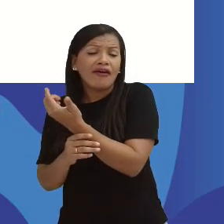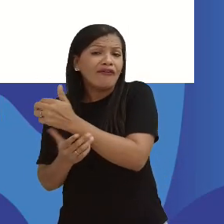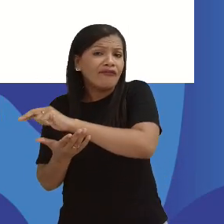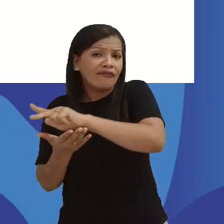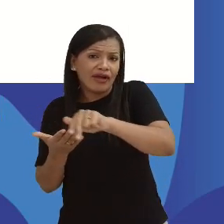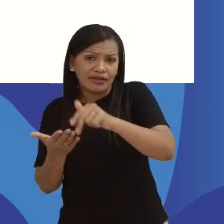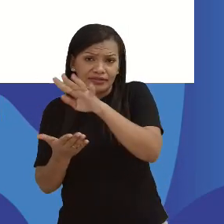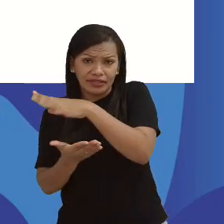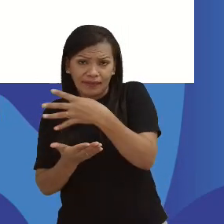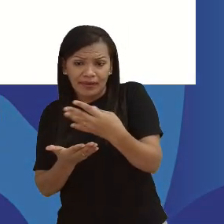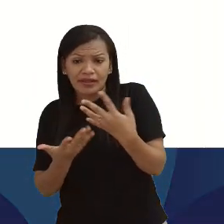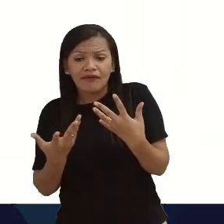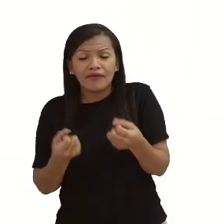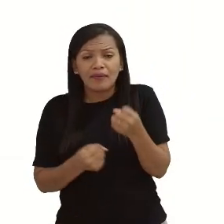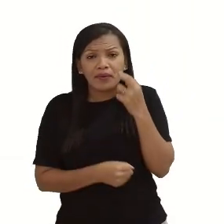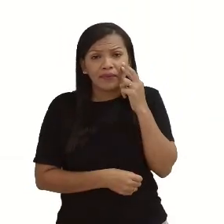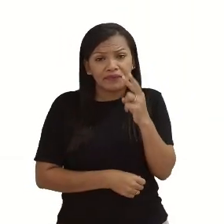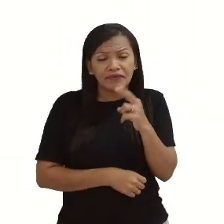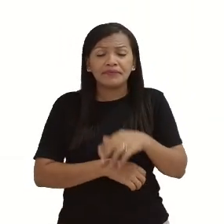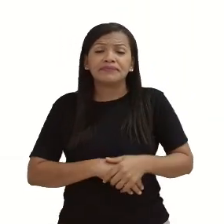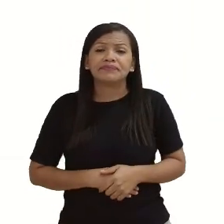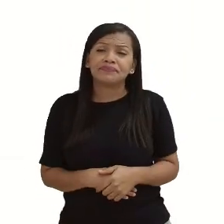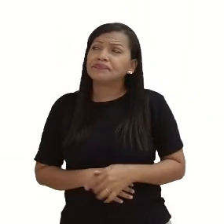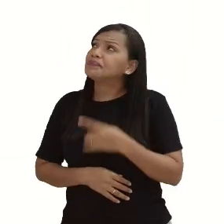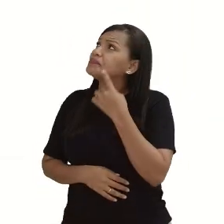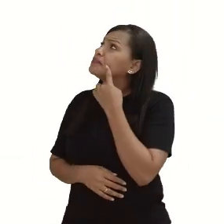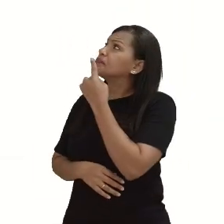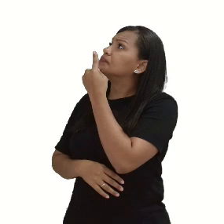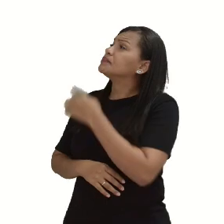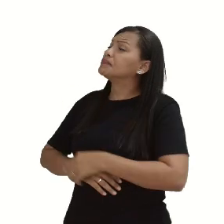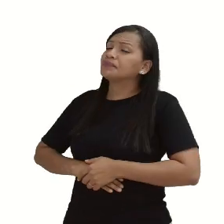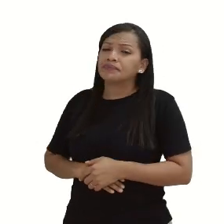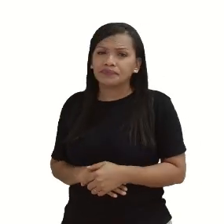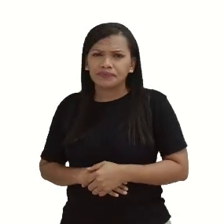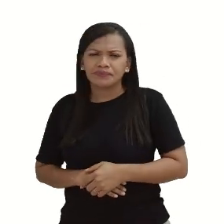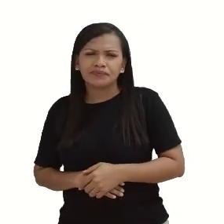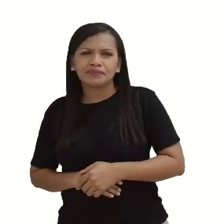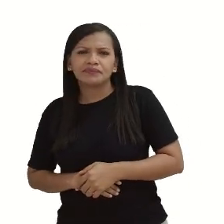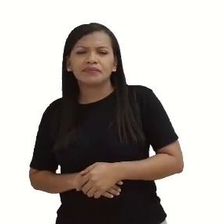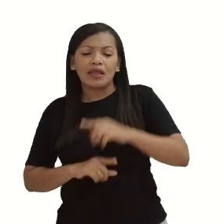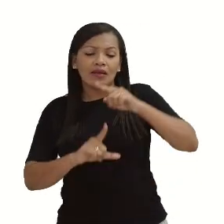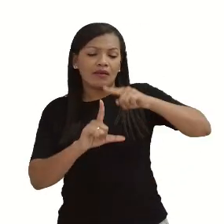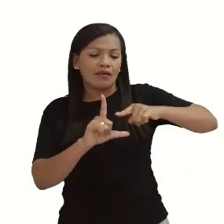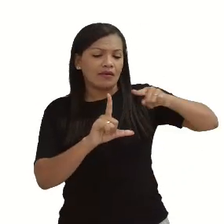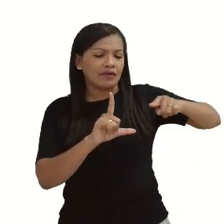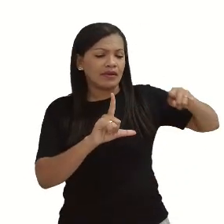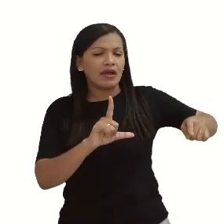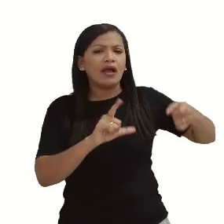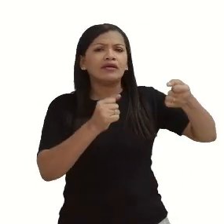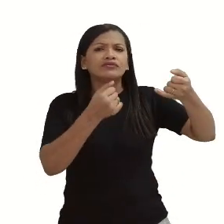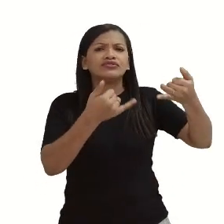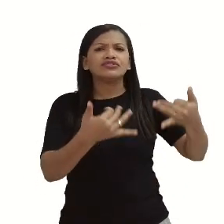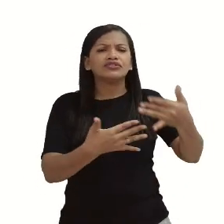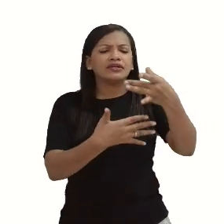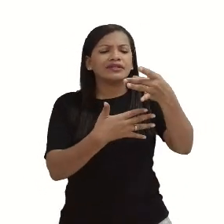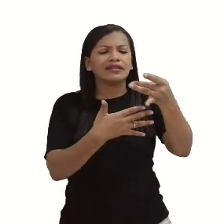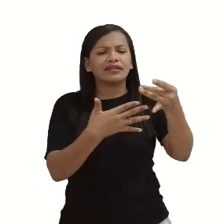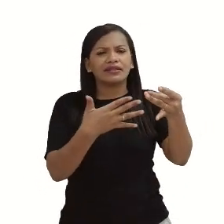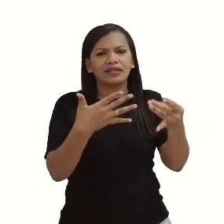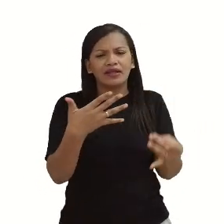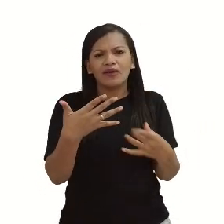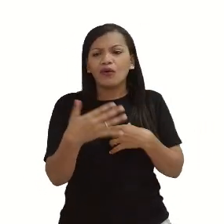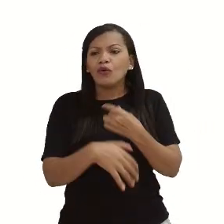Então, bora observar aqui o seguinte, veja, observe esse gráfico. Esse gráfico ele está descrevendo